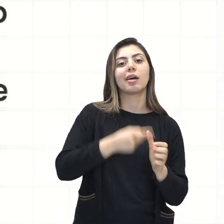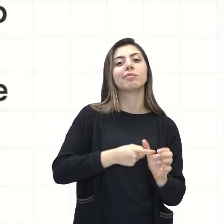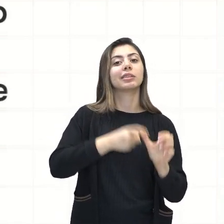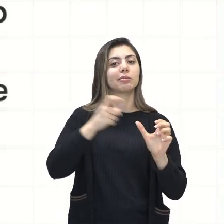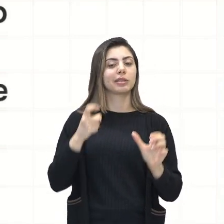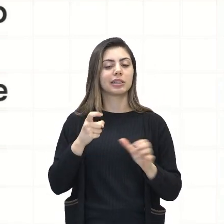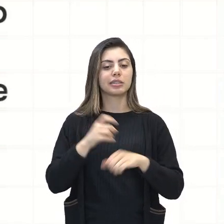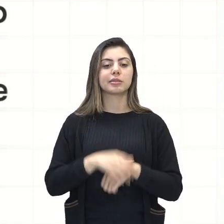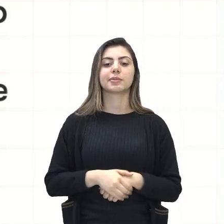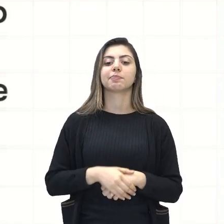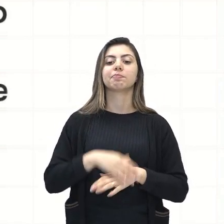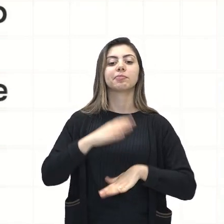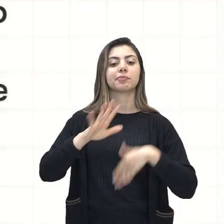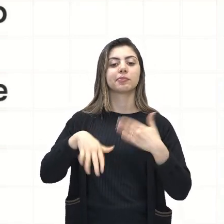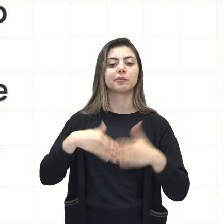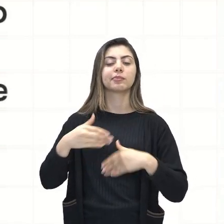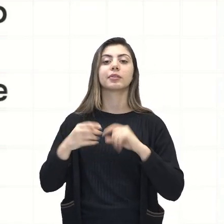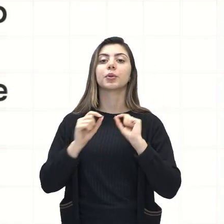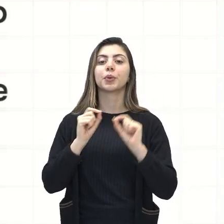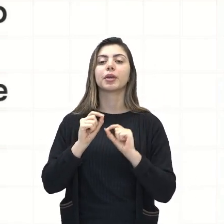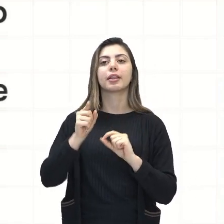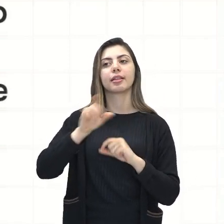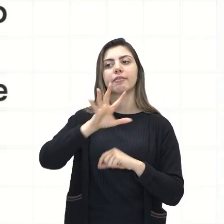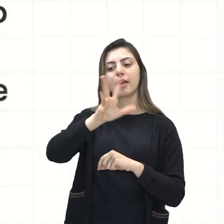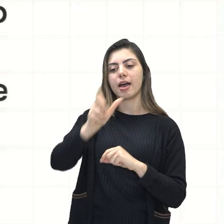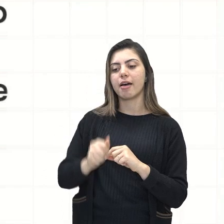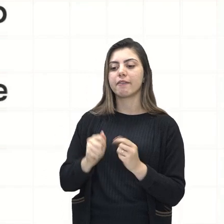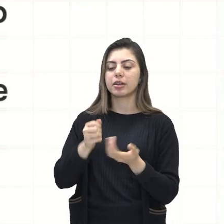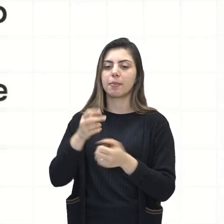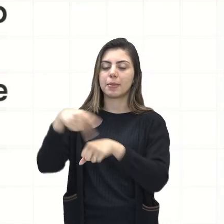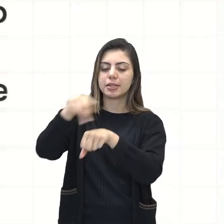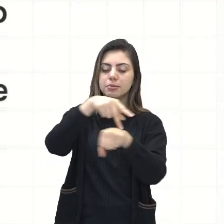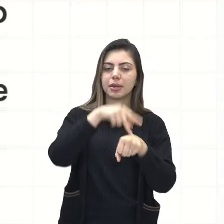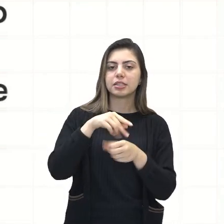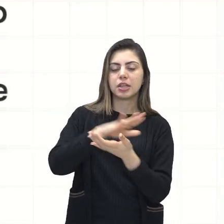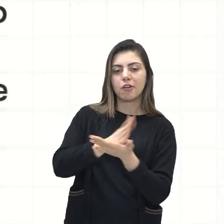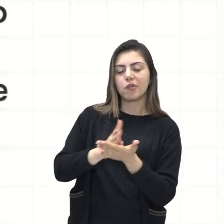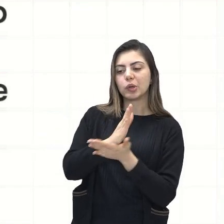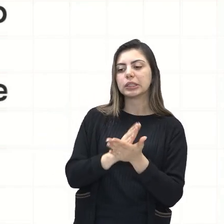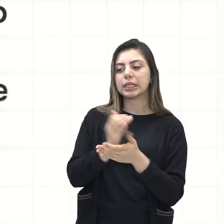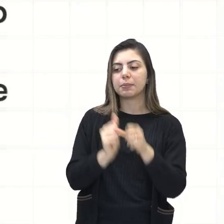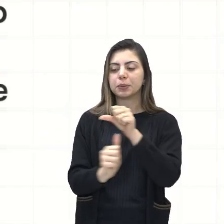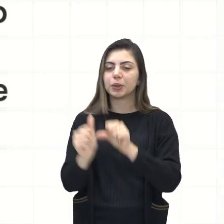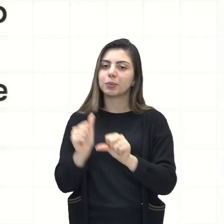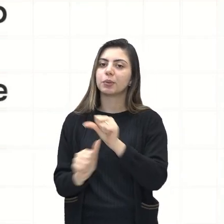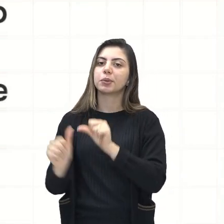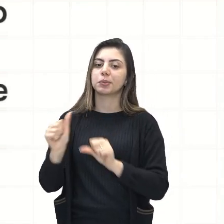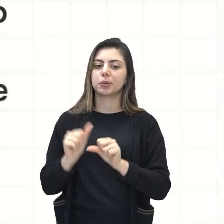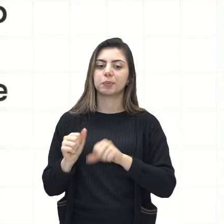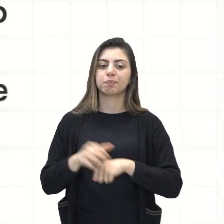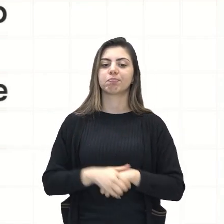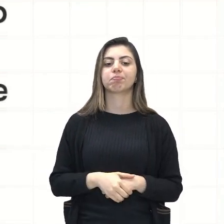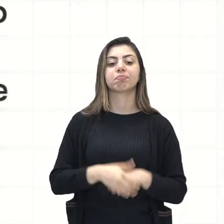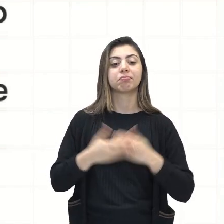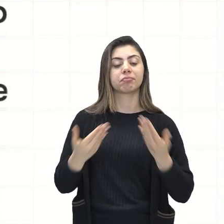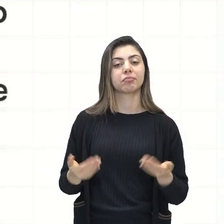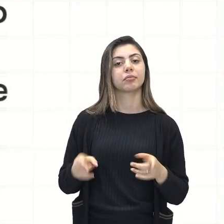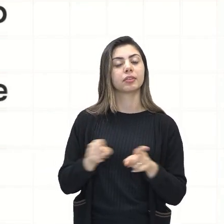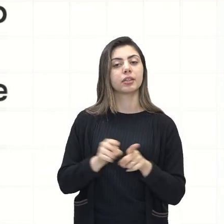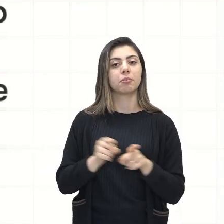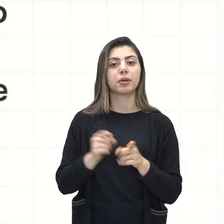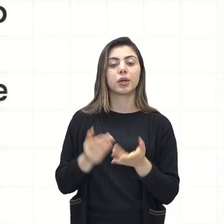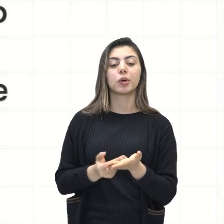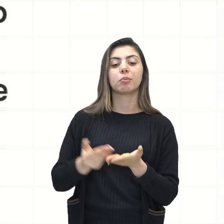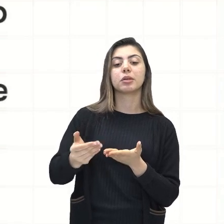situação desencadeou em um redesenhamento ali das fronteiras dentro do continente africano. E nós temos também, a partir